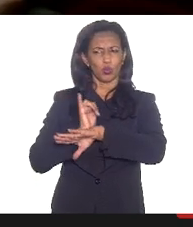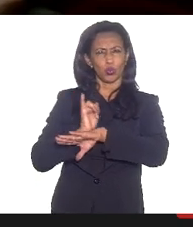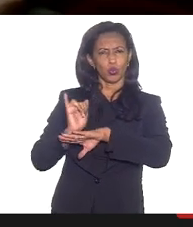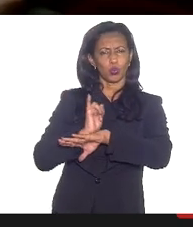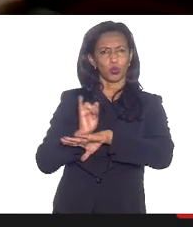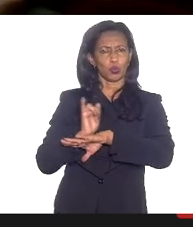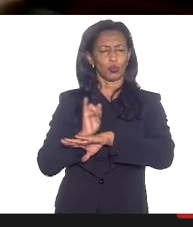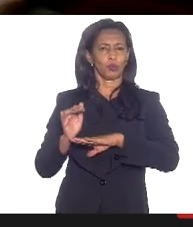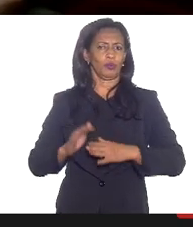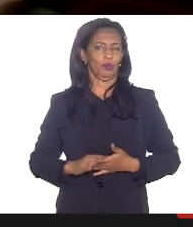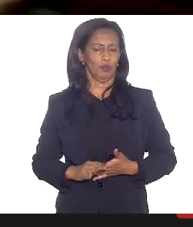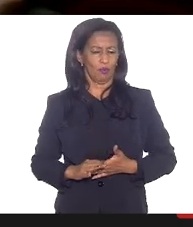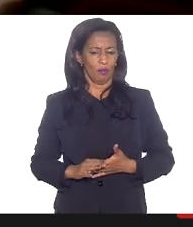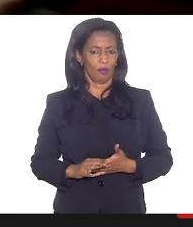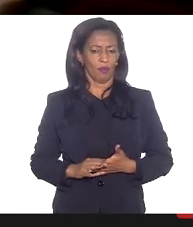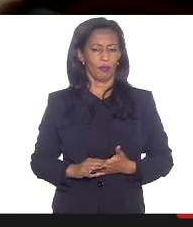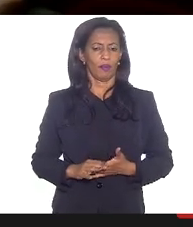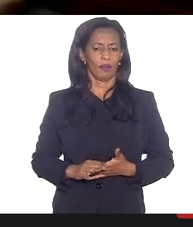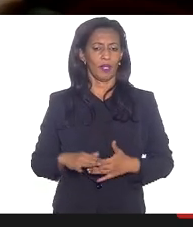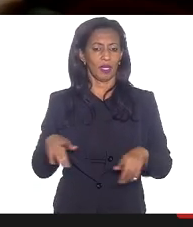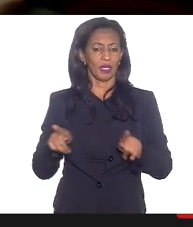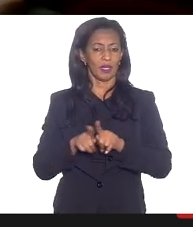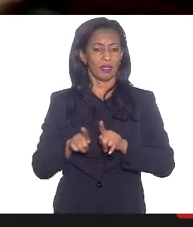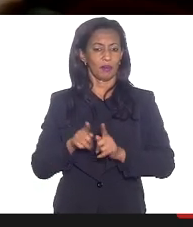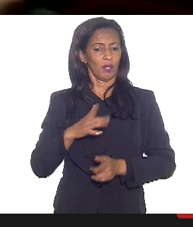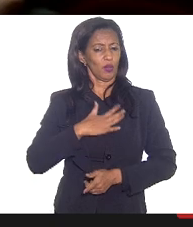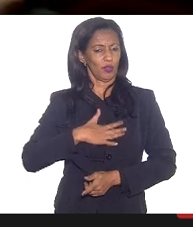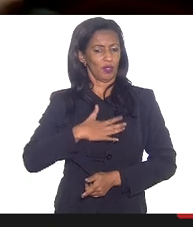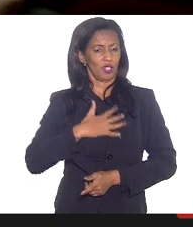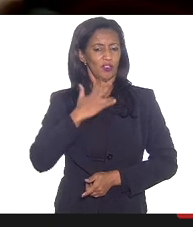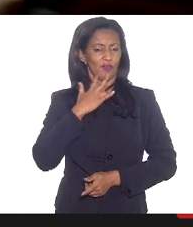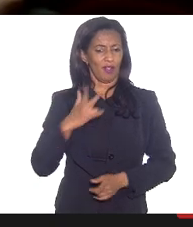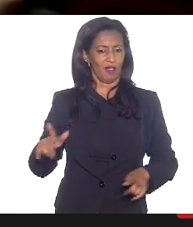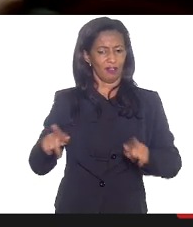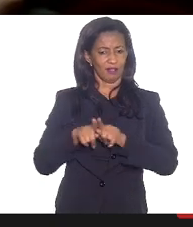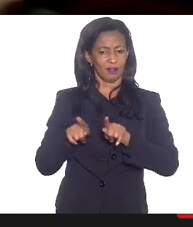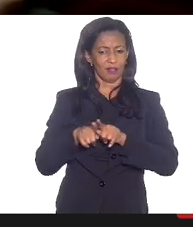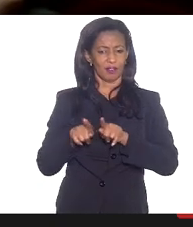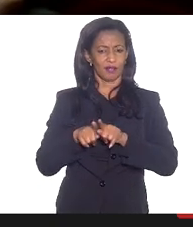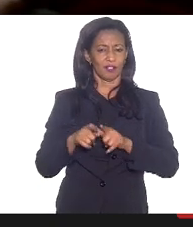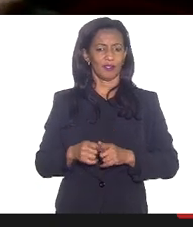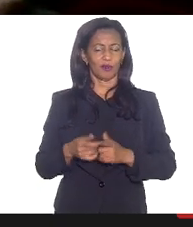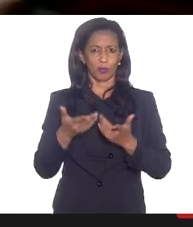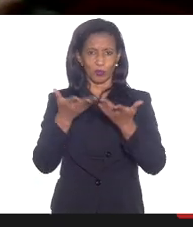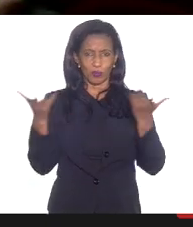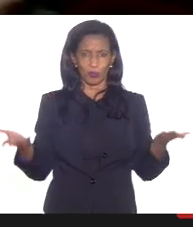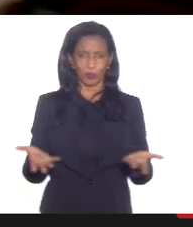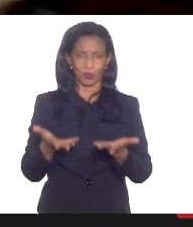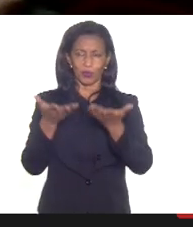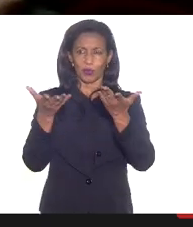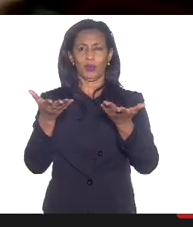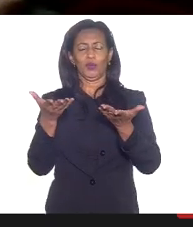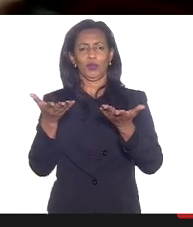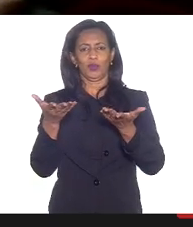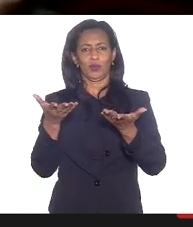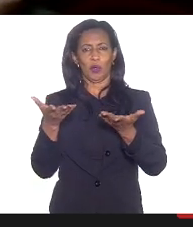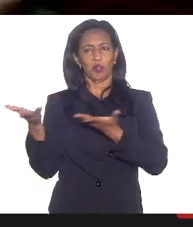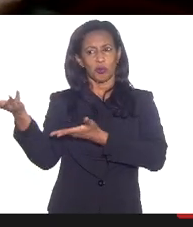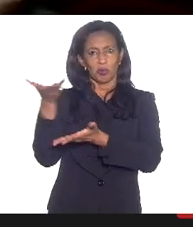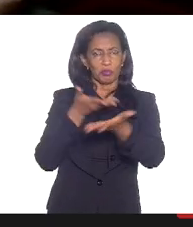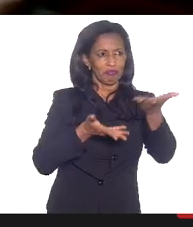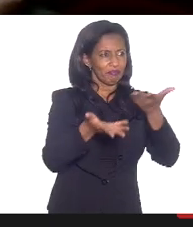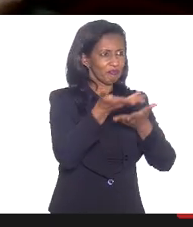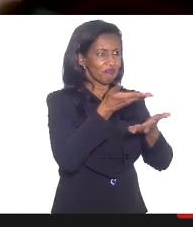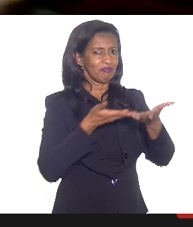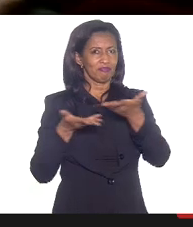regiões. E eu gostaria de deixar aqui também para o senhor e aí para todos os participantes,